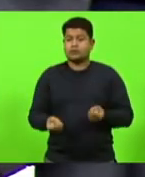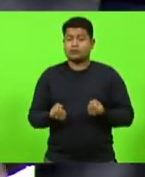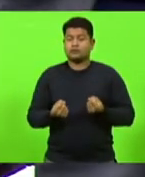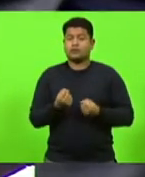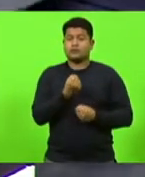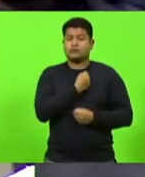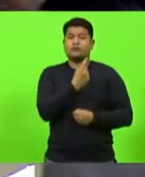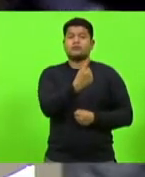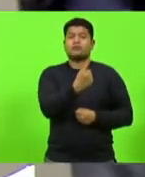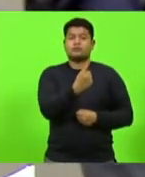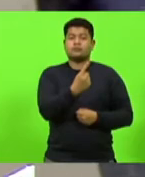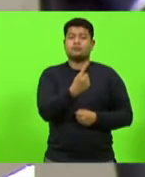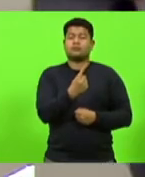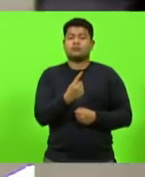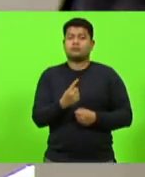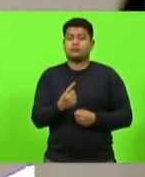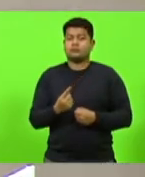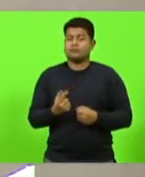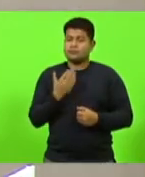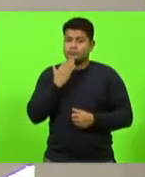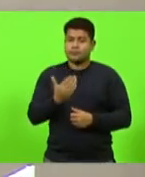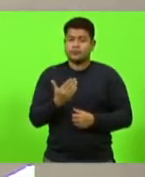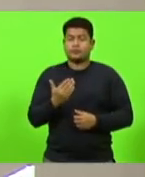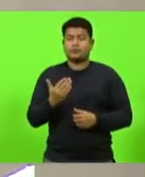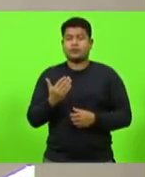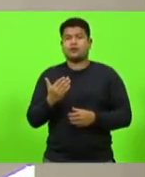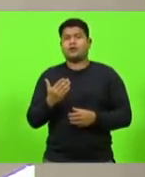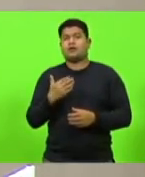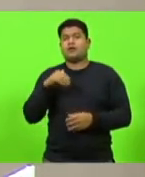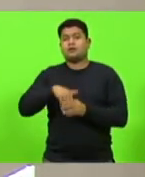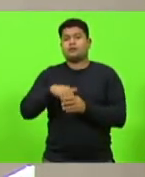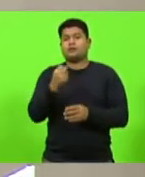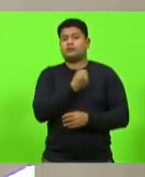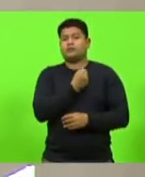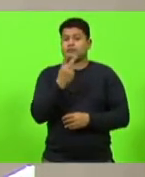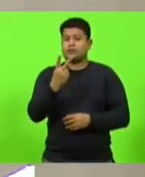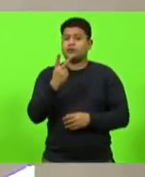favor do requerimento. Quem vota 2, rejeita o requerimento.